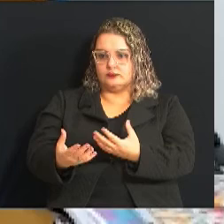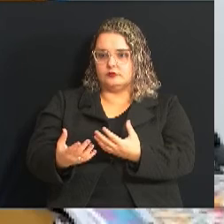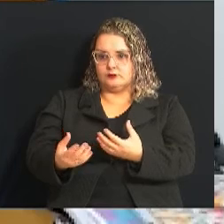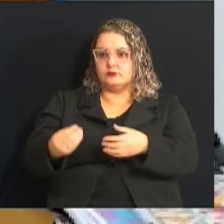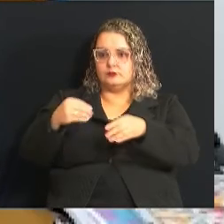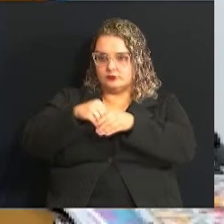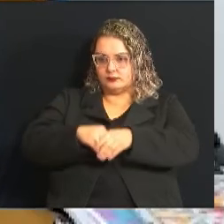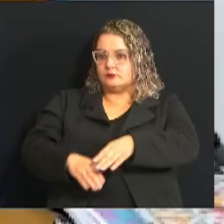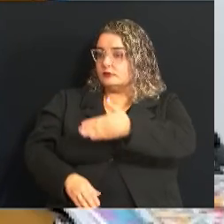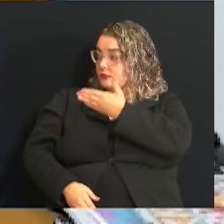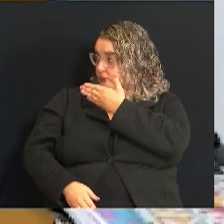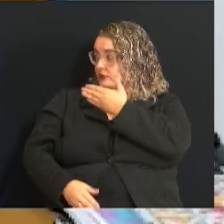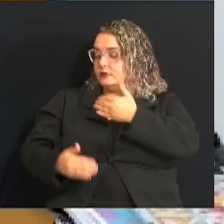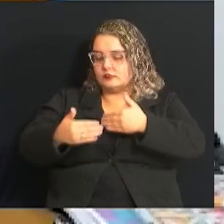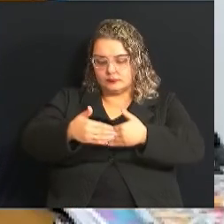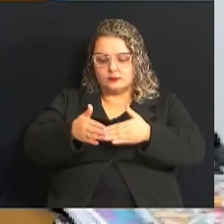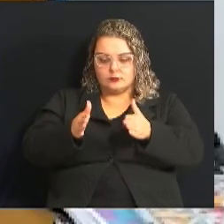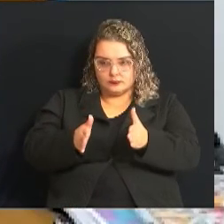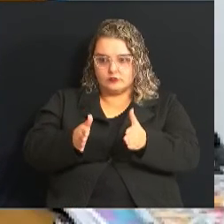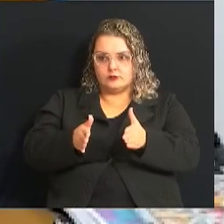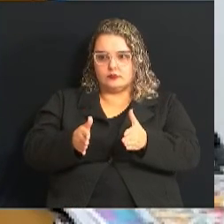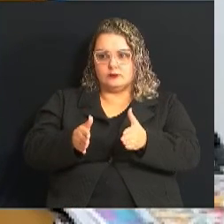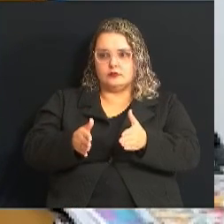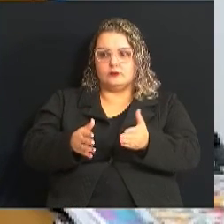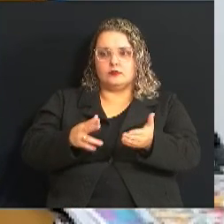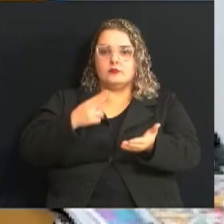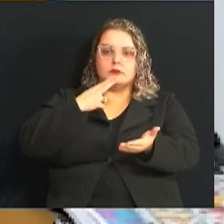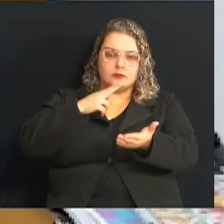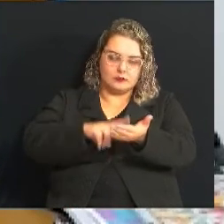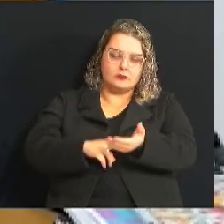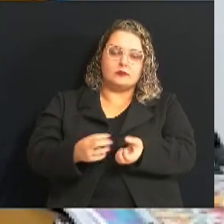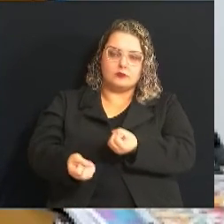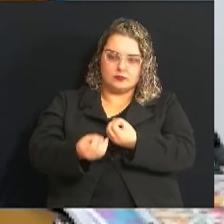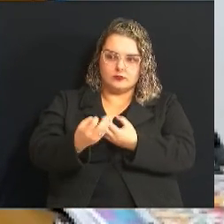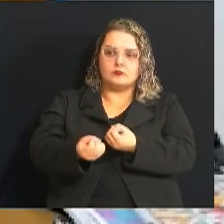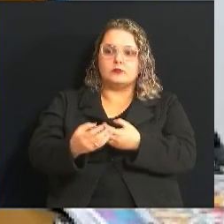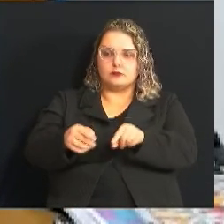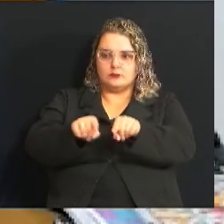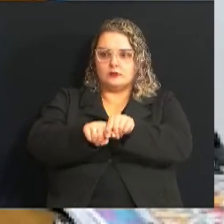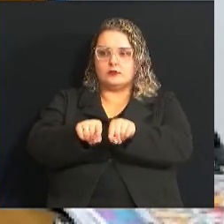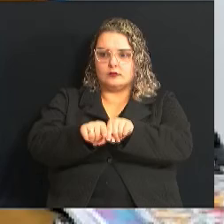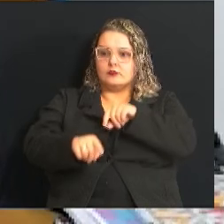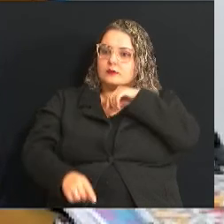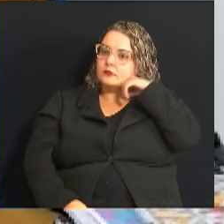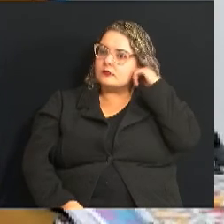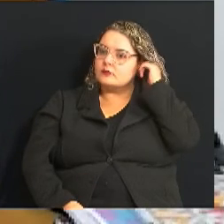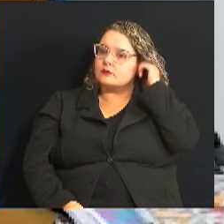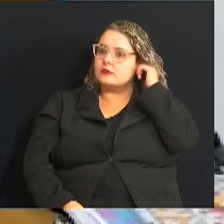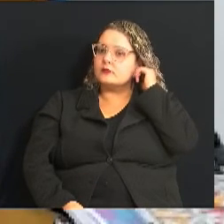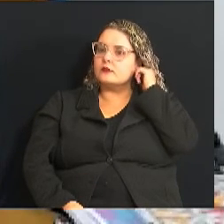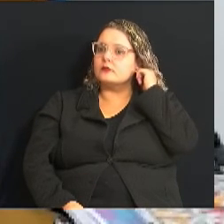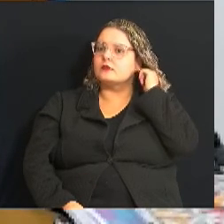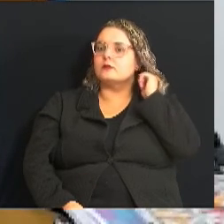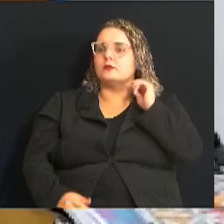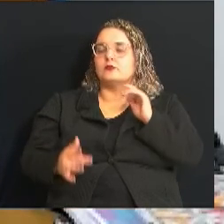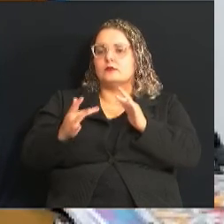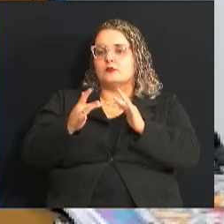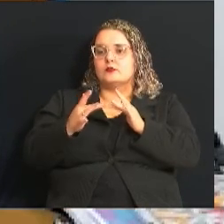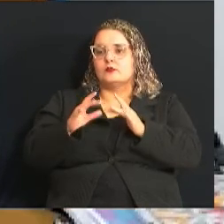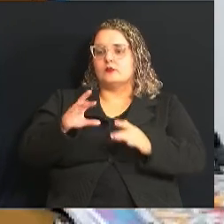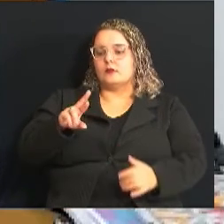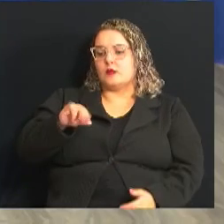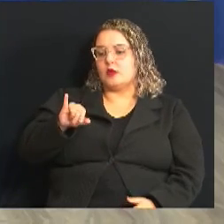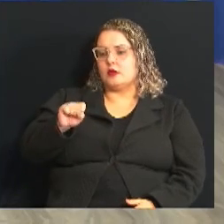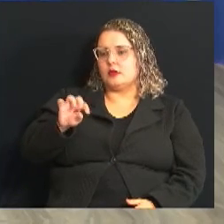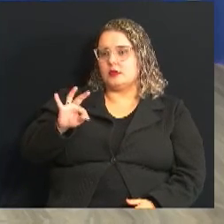né, de uma caixinha, dentro de uma carta, tem as informações ali também, de contato. E, Cristiane, você tem